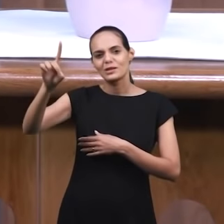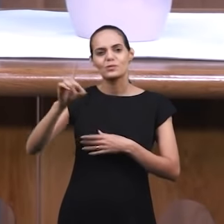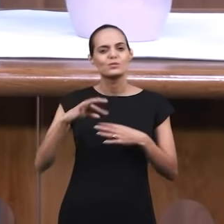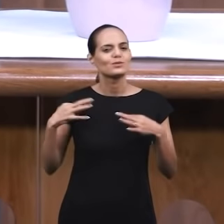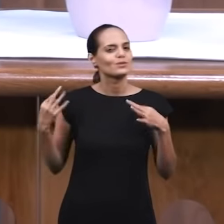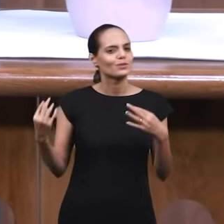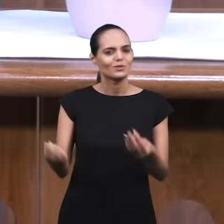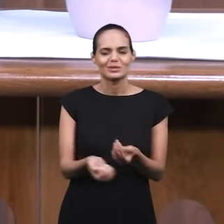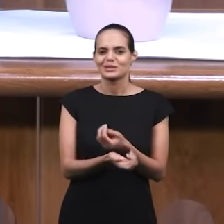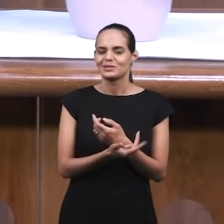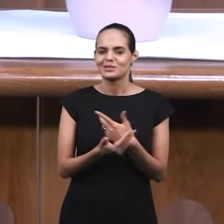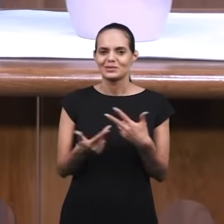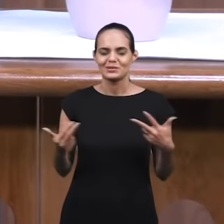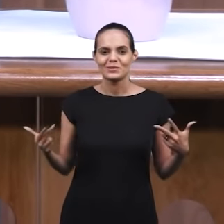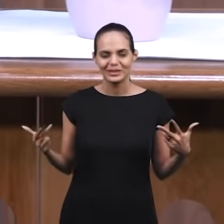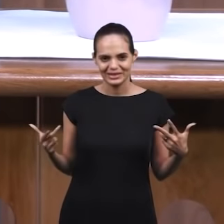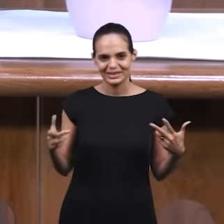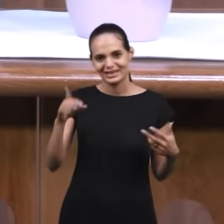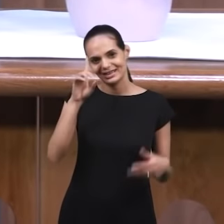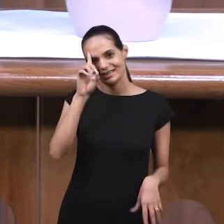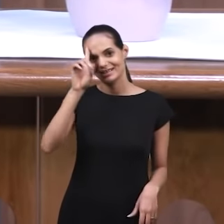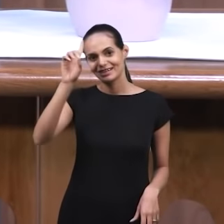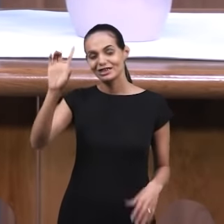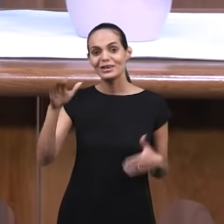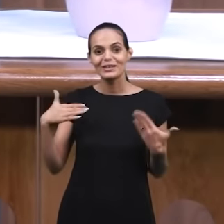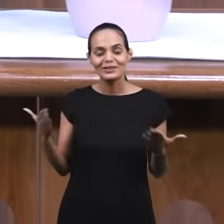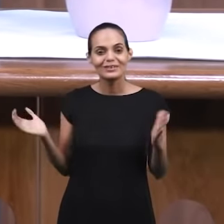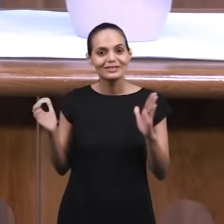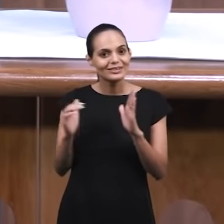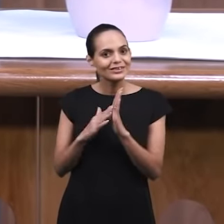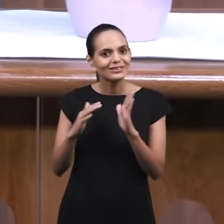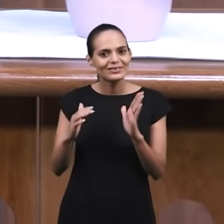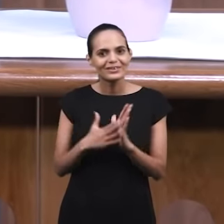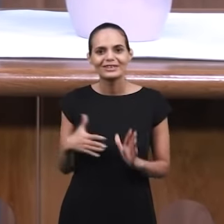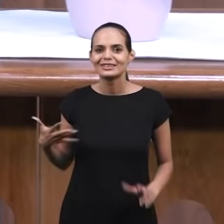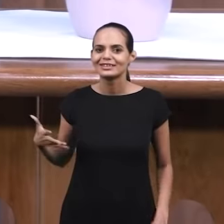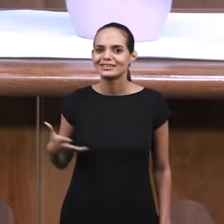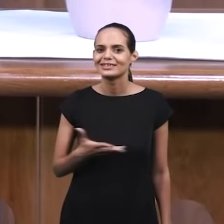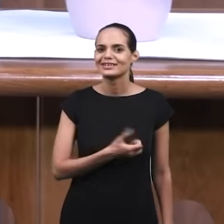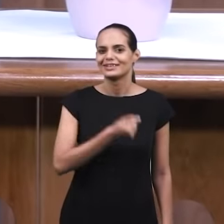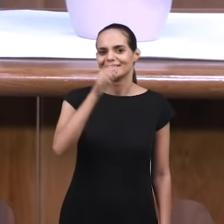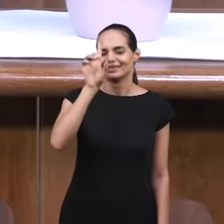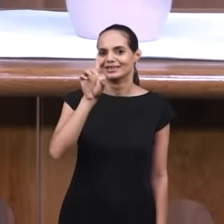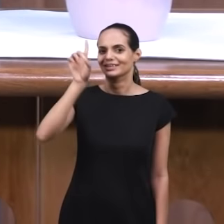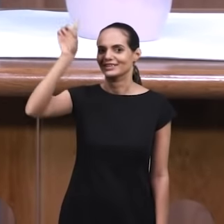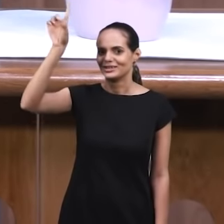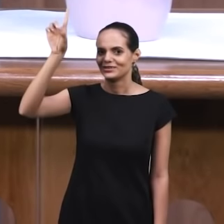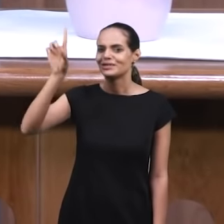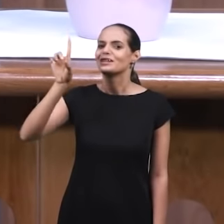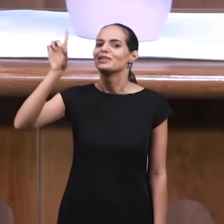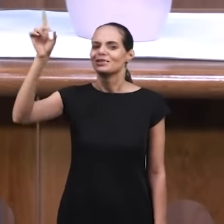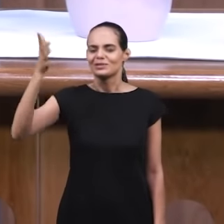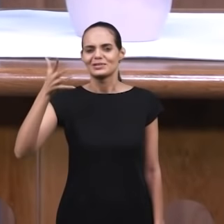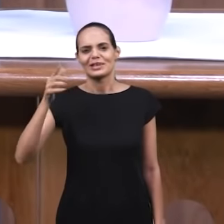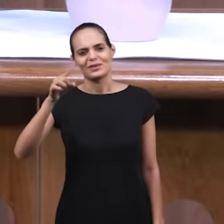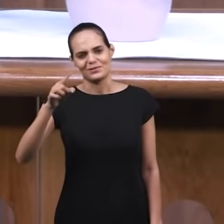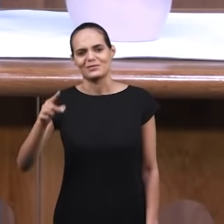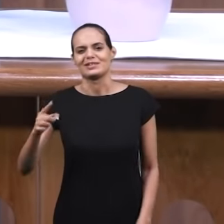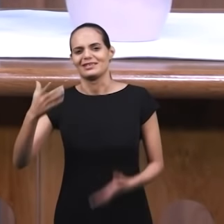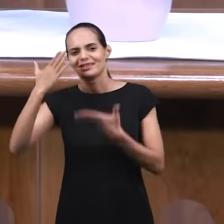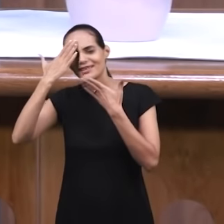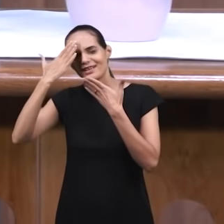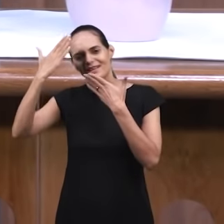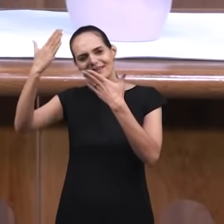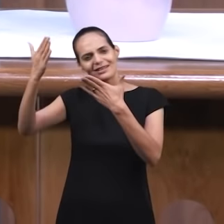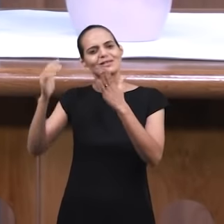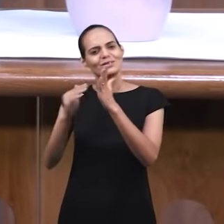coisas. Este dia, portanto, é um dia de louvor, de adoração a Deus. E Deus quer receber a sua gratidão,